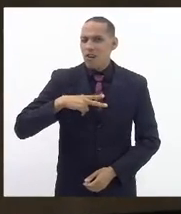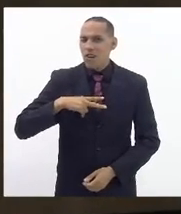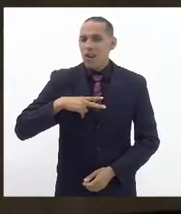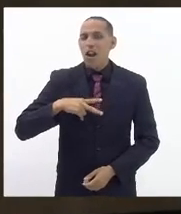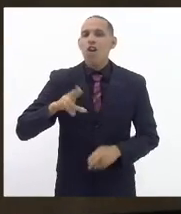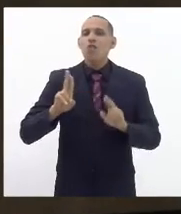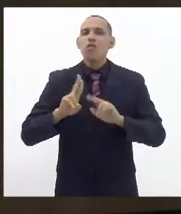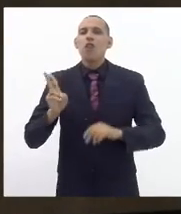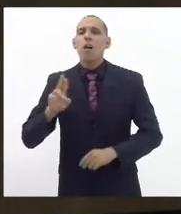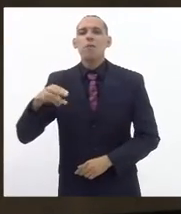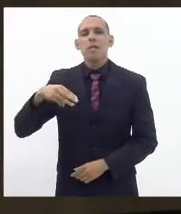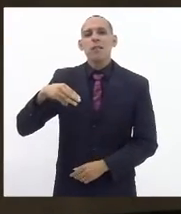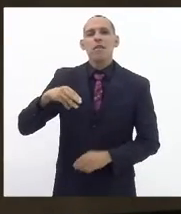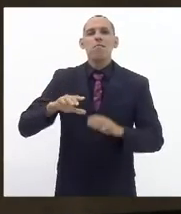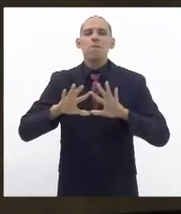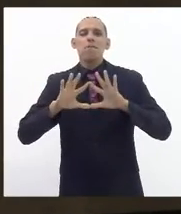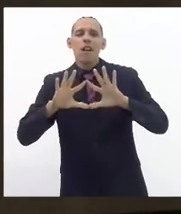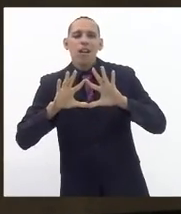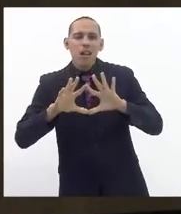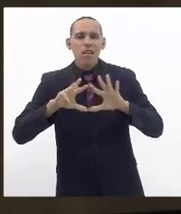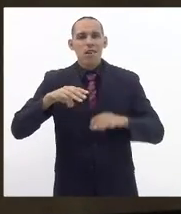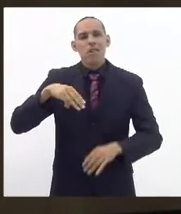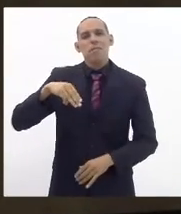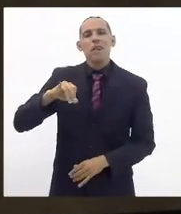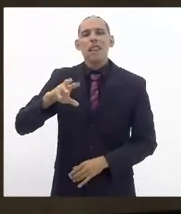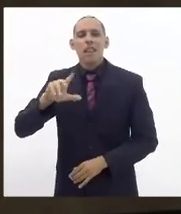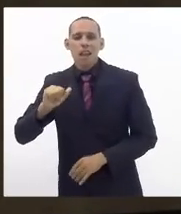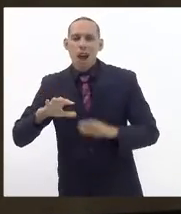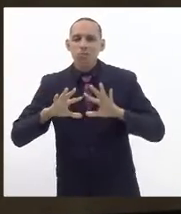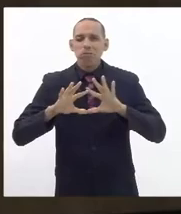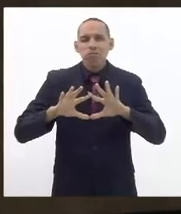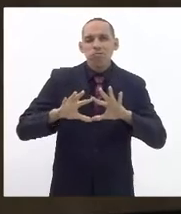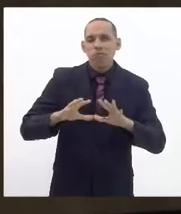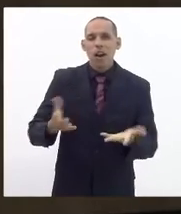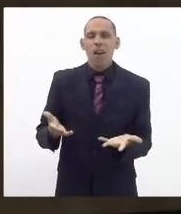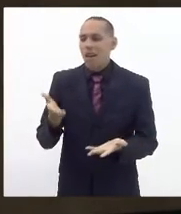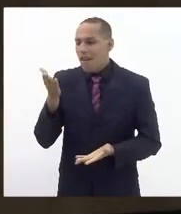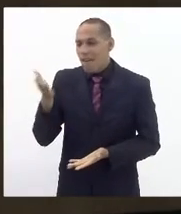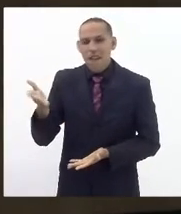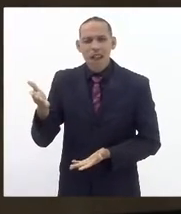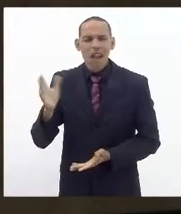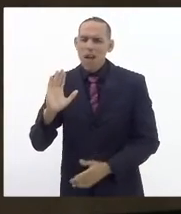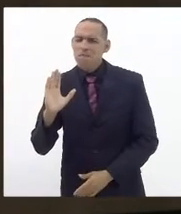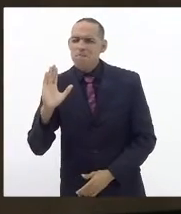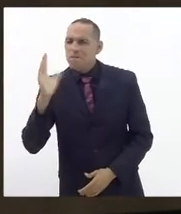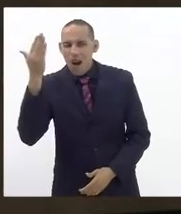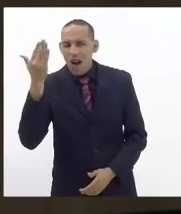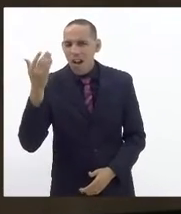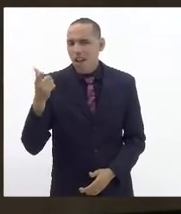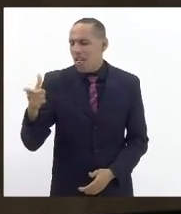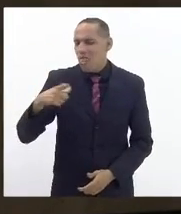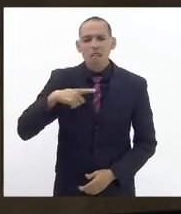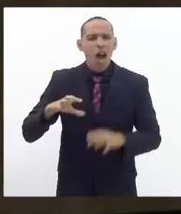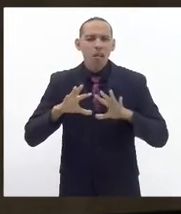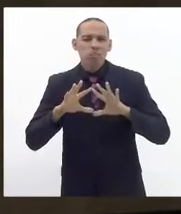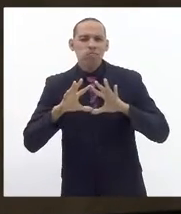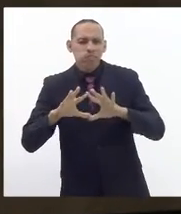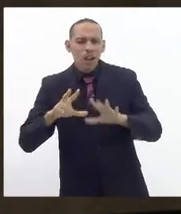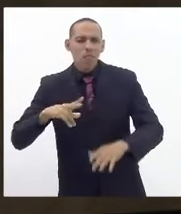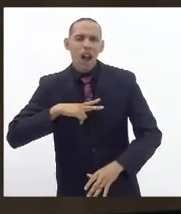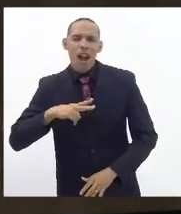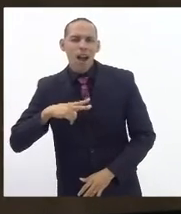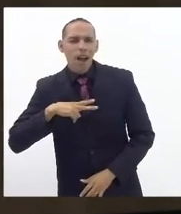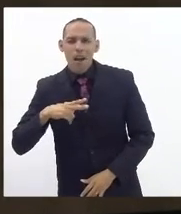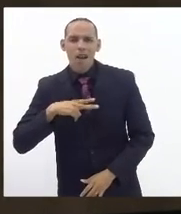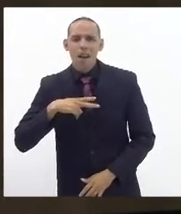chama milícia. Logo, esse hipócrita que se diz combater a milícia, ele é detentor de uma milícia particular e que vai ser investigada